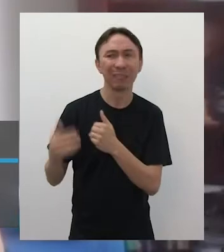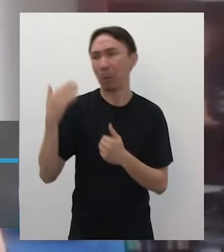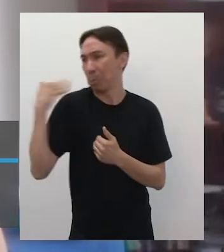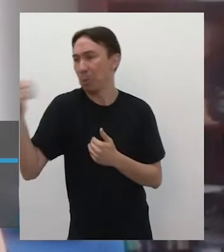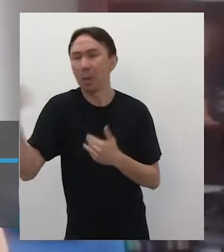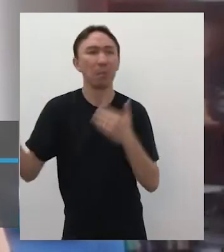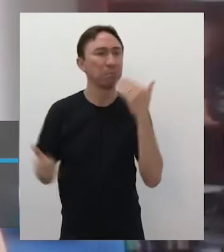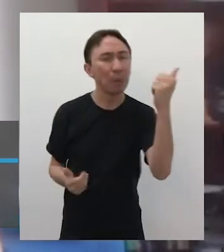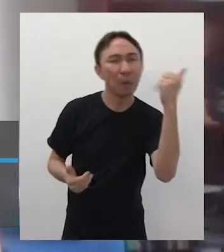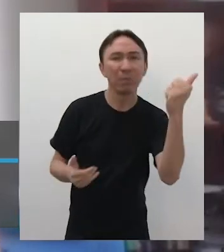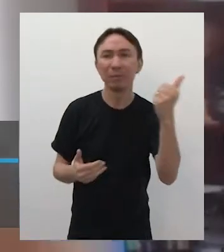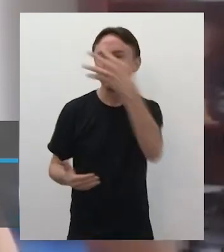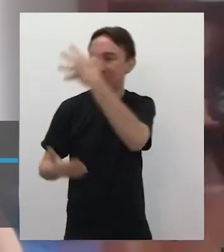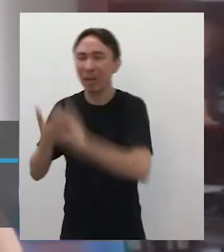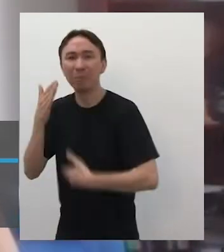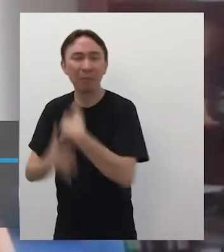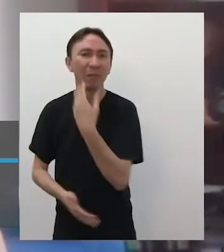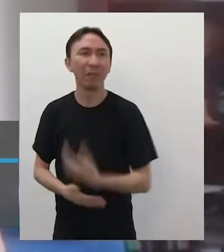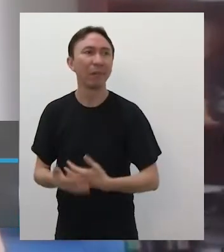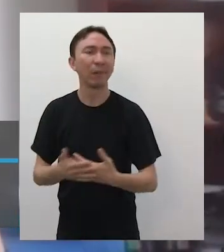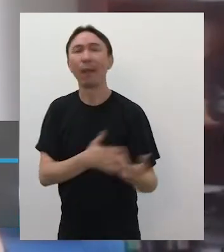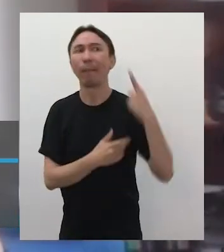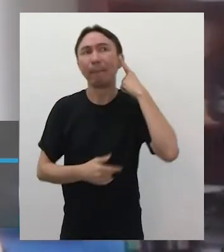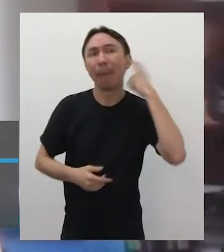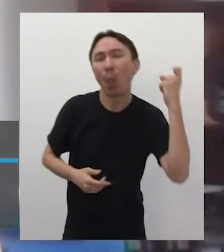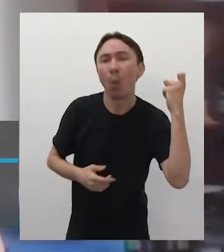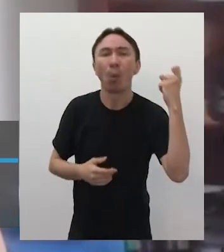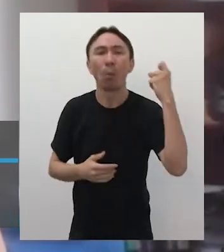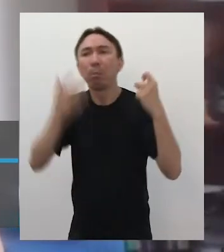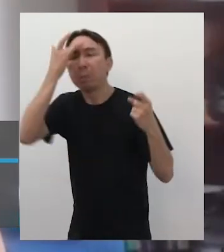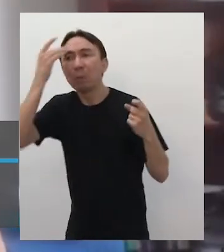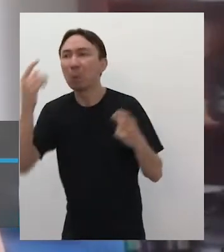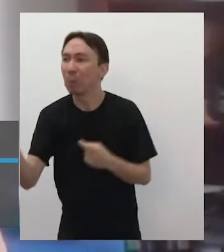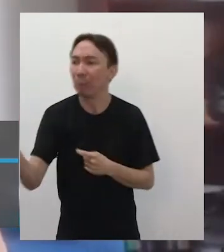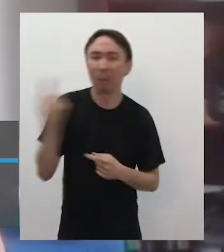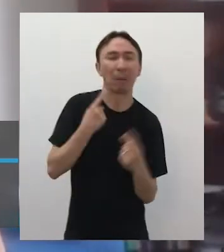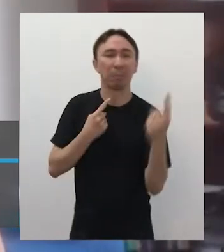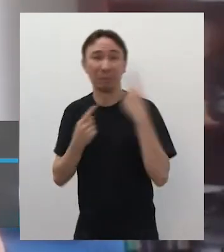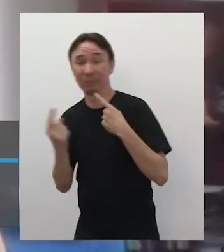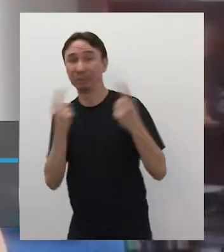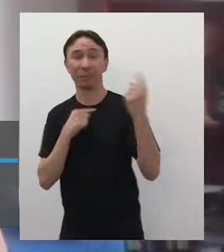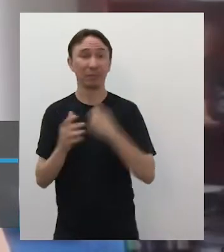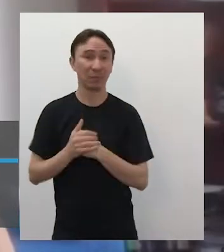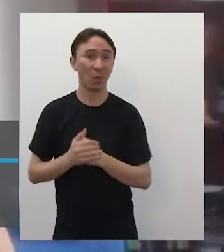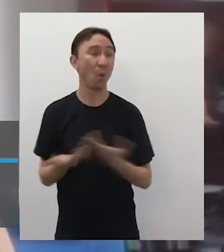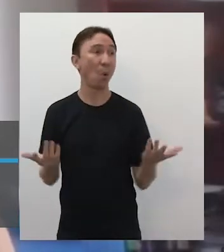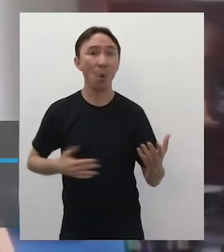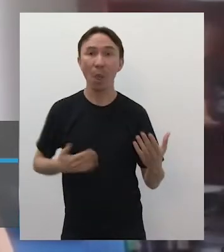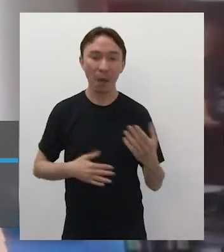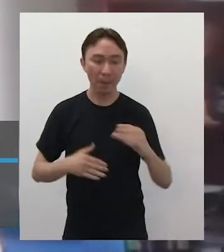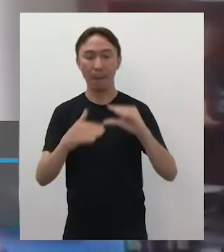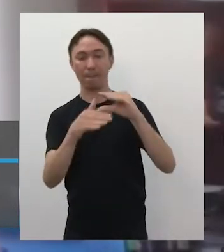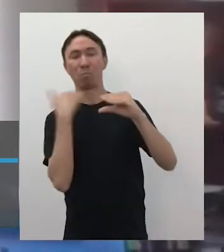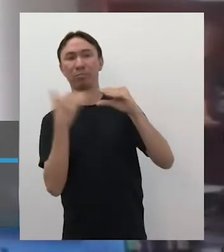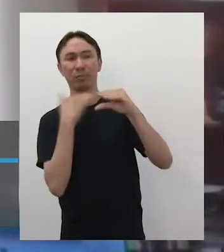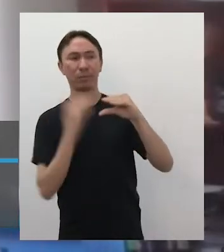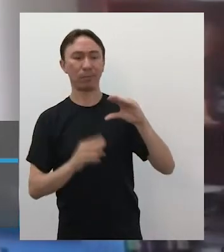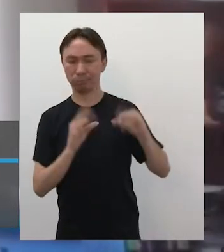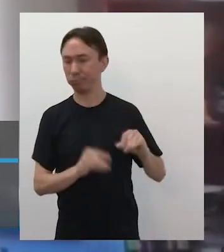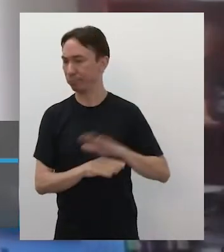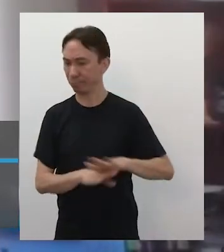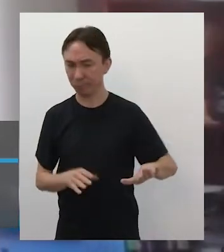mais urgente, o que mais está acontecendo, né? Quais são os vilões que roubam o nosso tempo, o